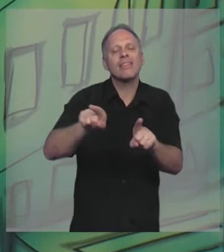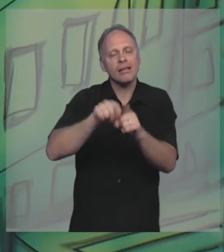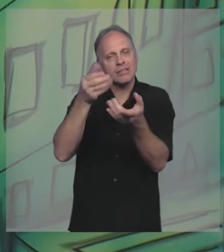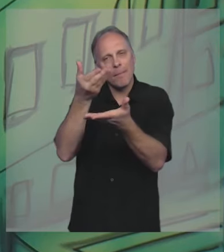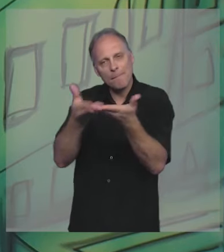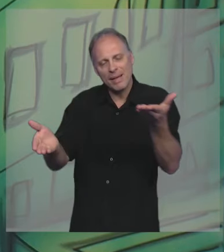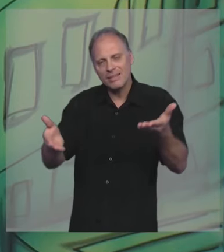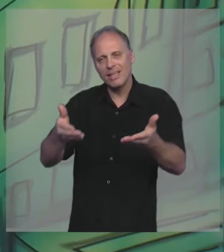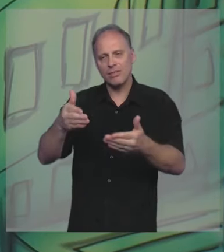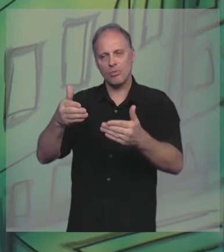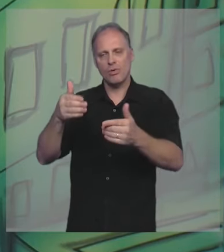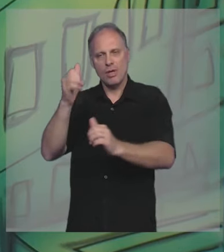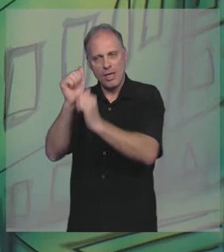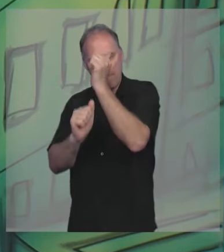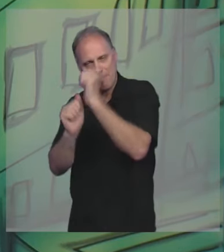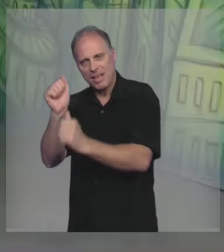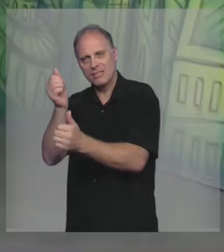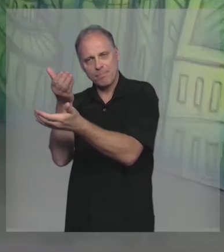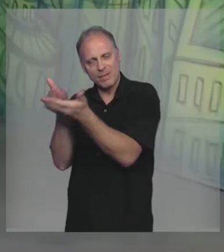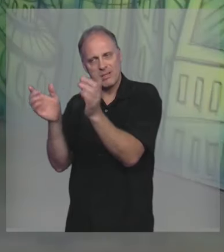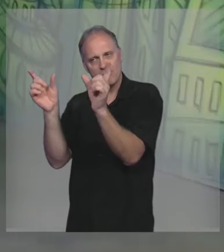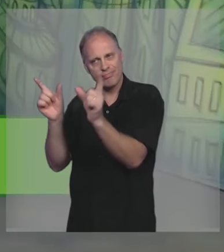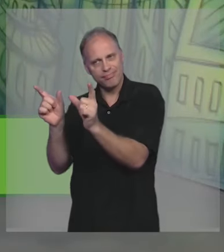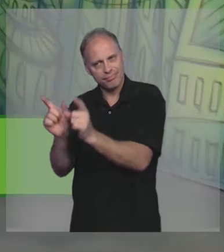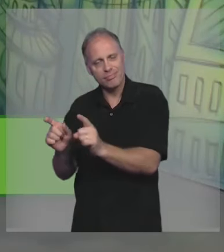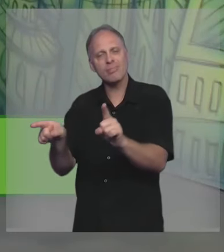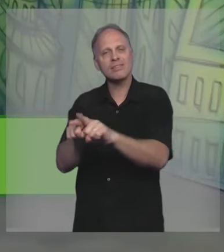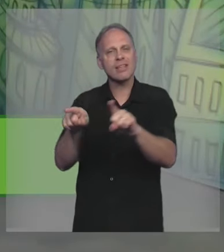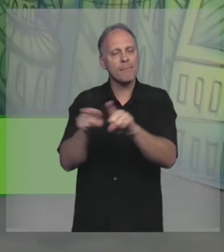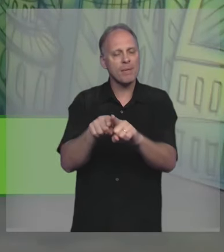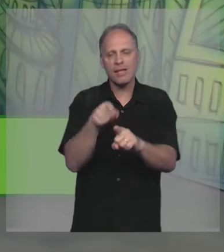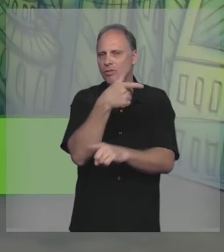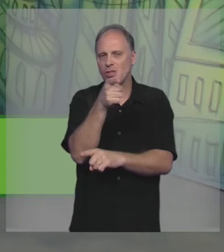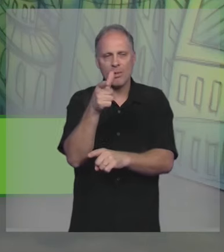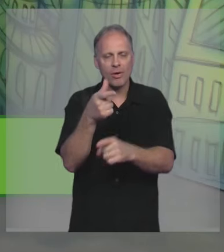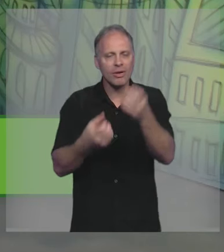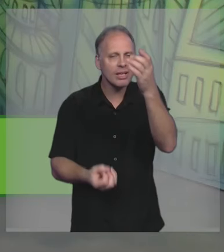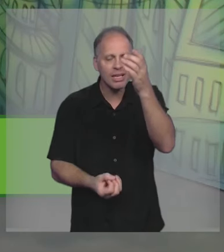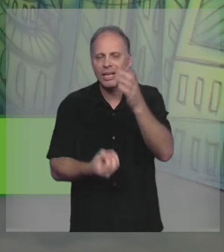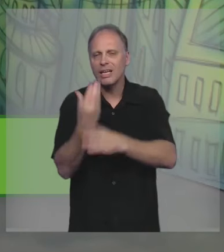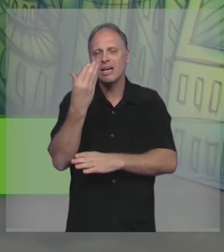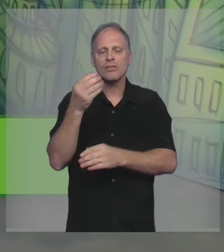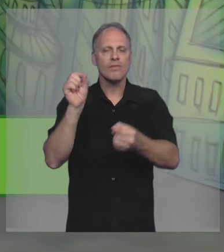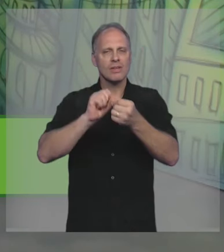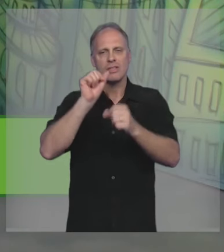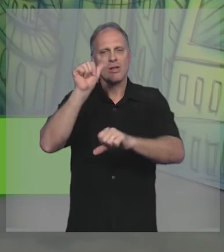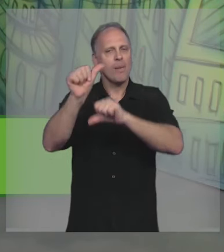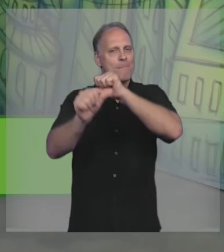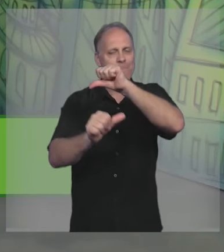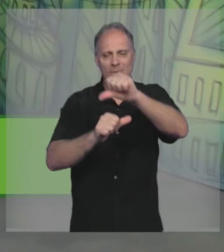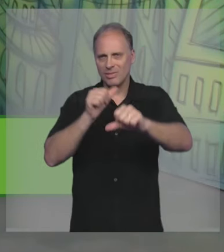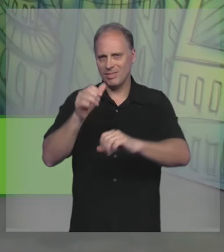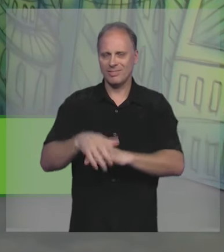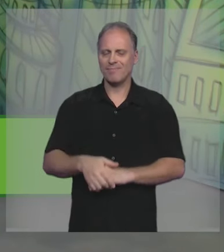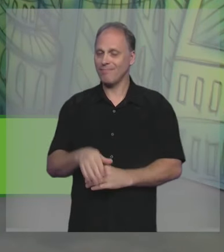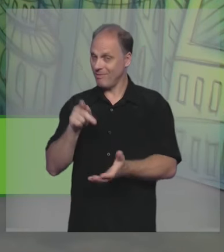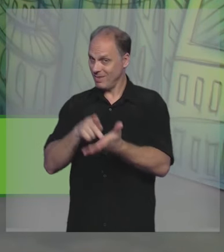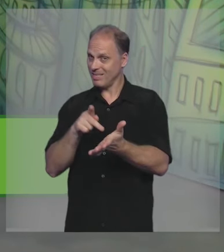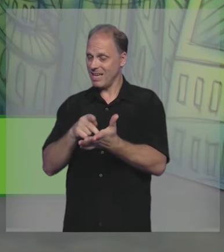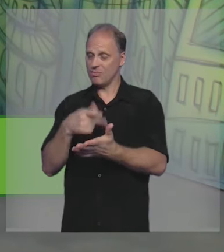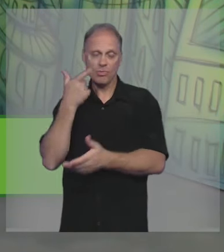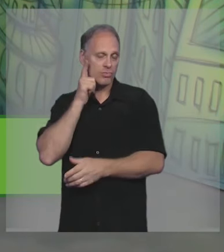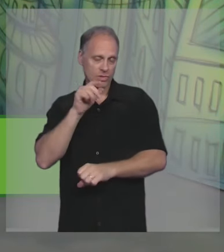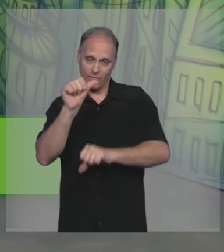está perdendo o emprego da indústria. Exato. Mas também não estamos conseguindo fazer uma mudança, né?